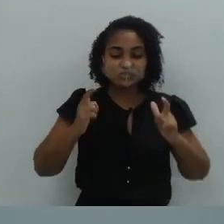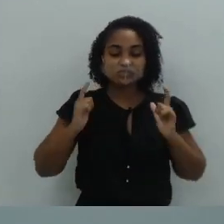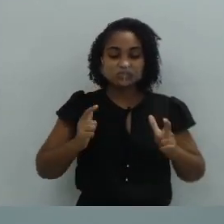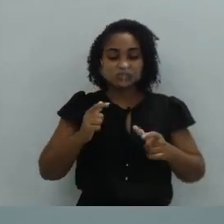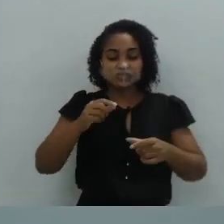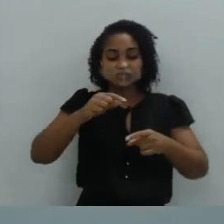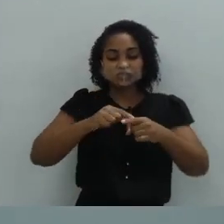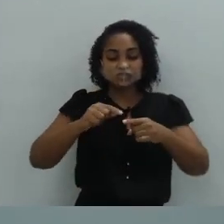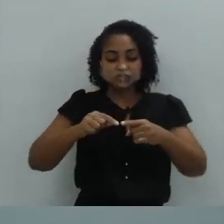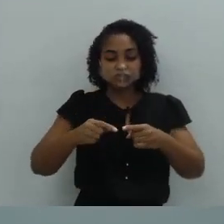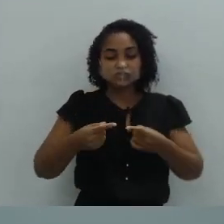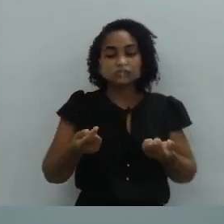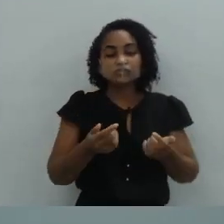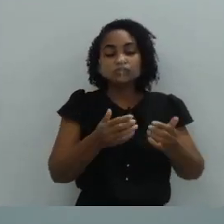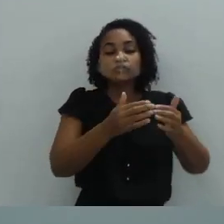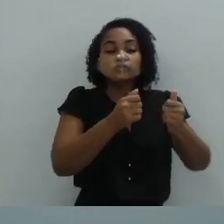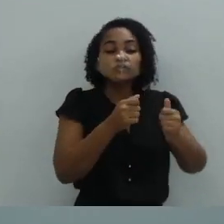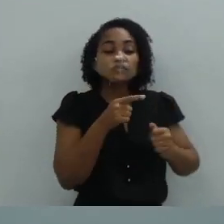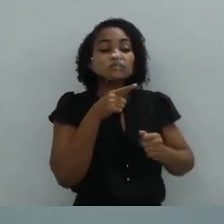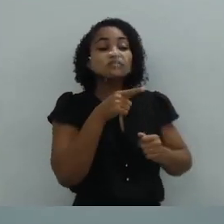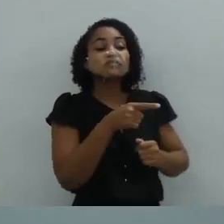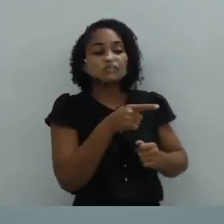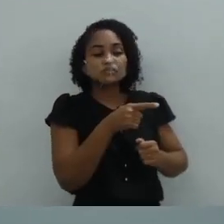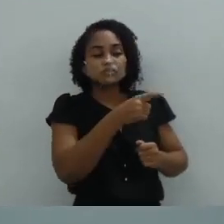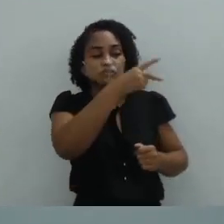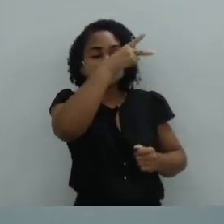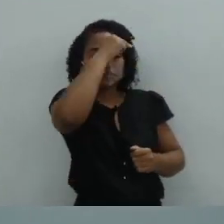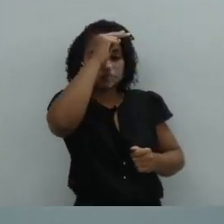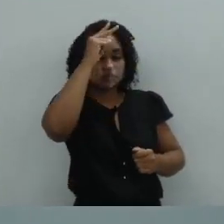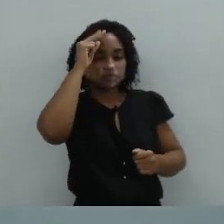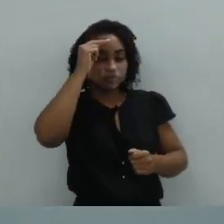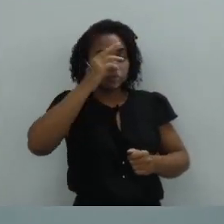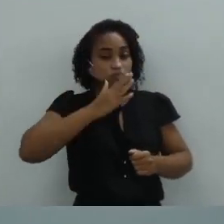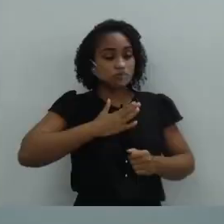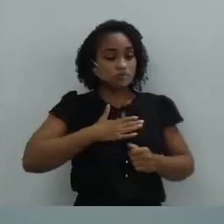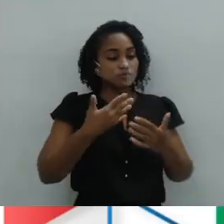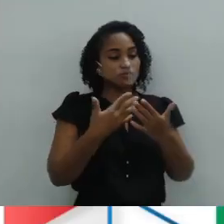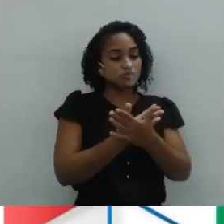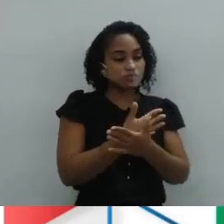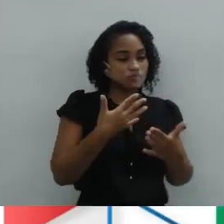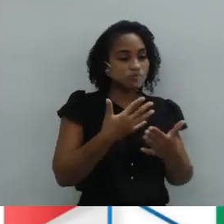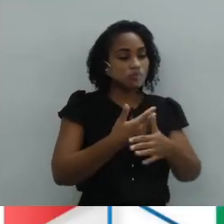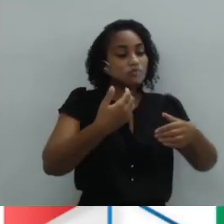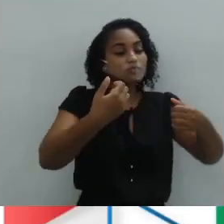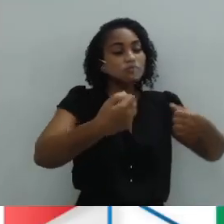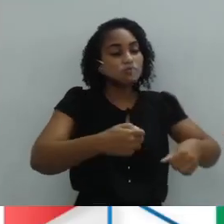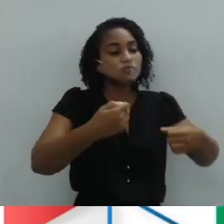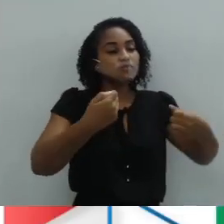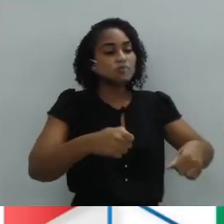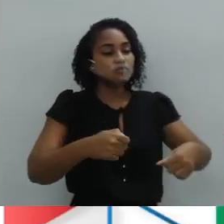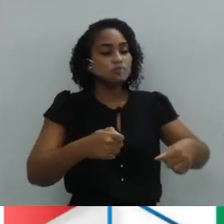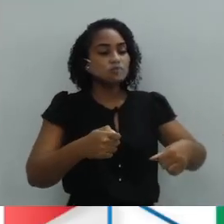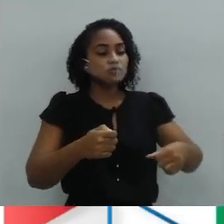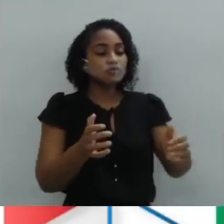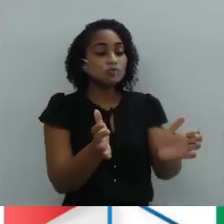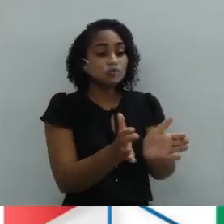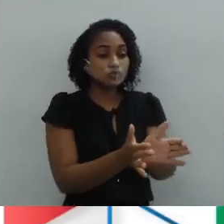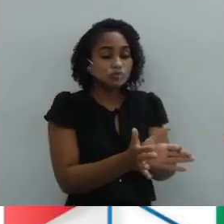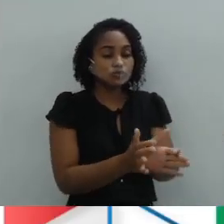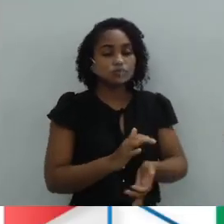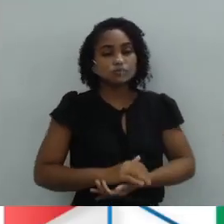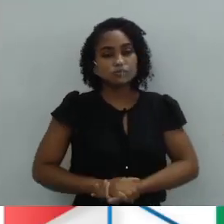bairro, eu solicitarei ao prefeito da minha cidade que atenda a necessidade do